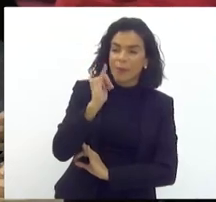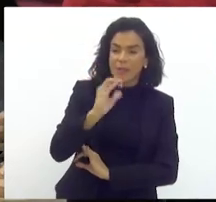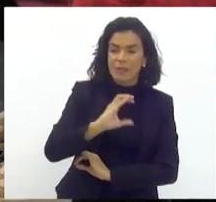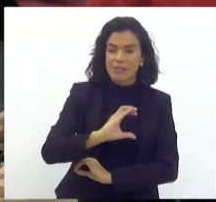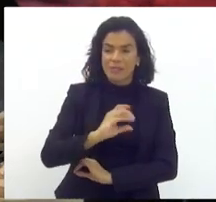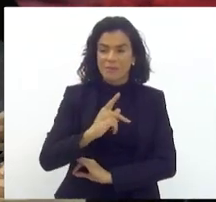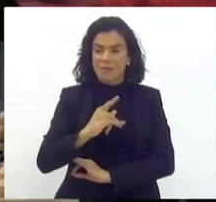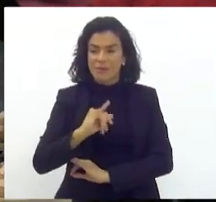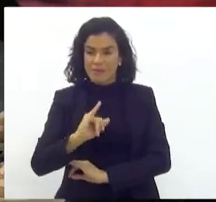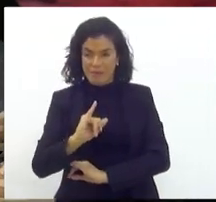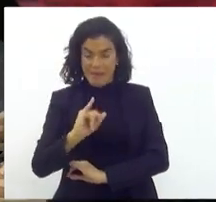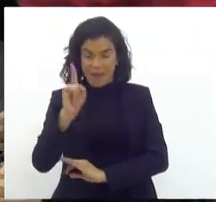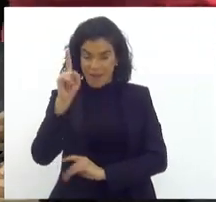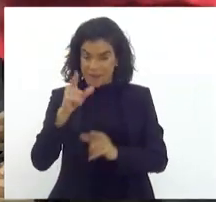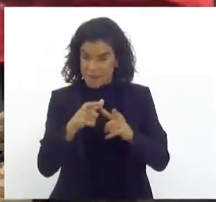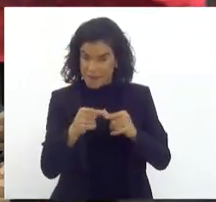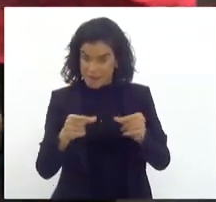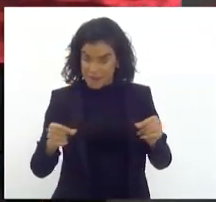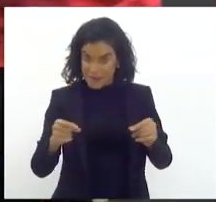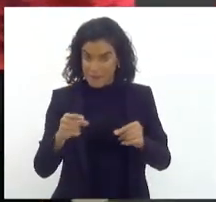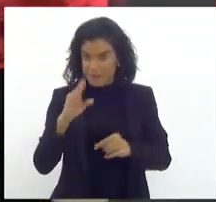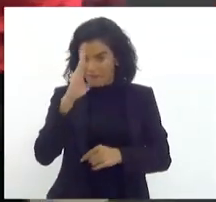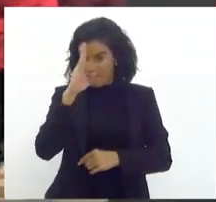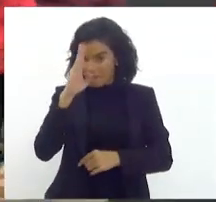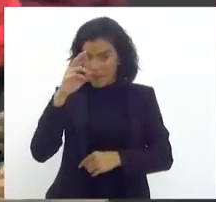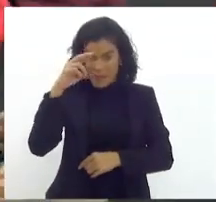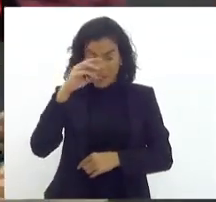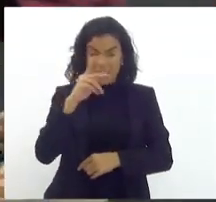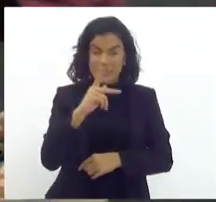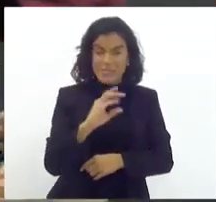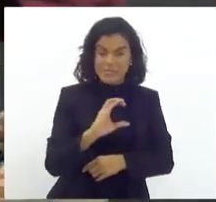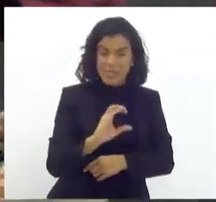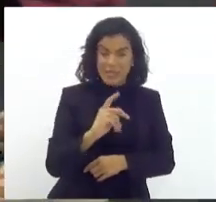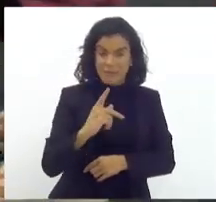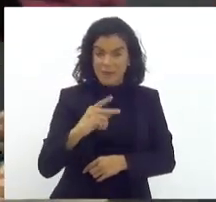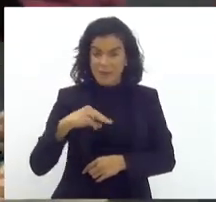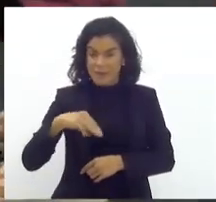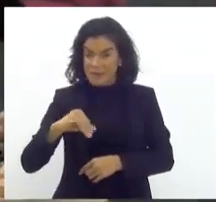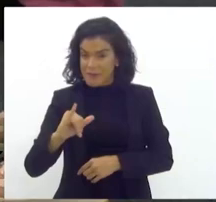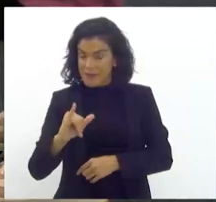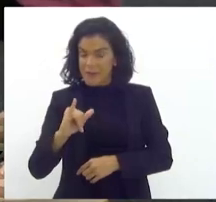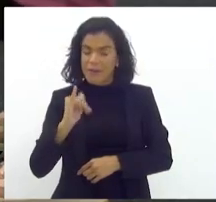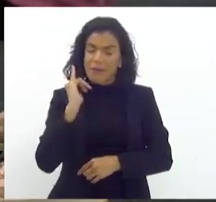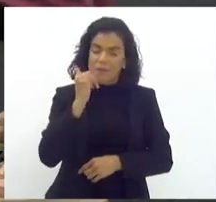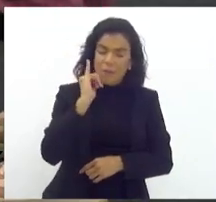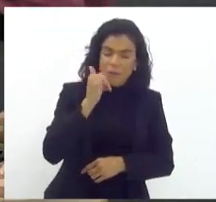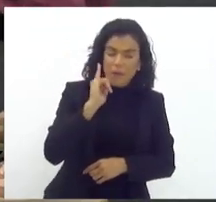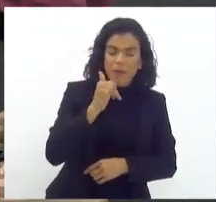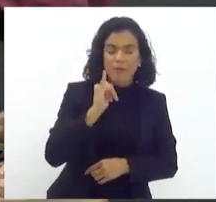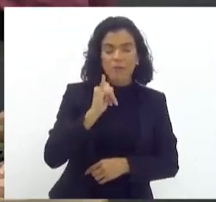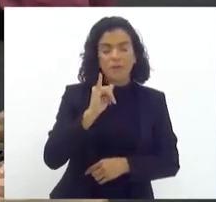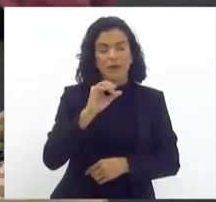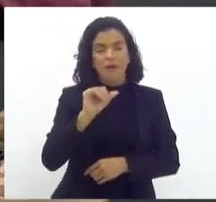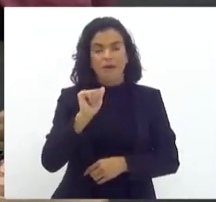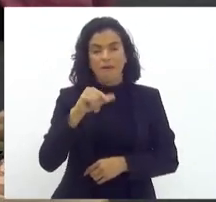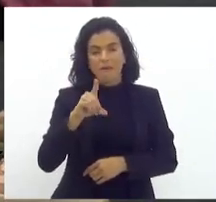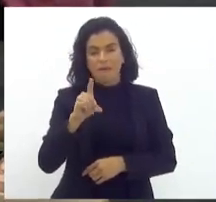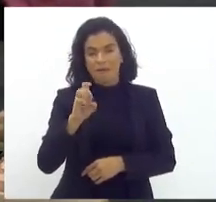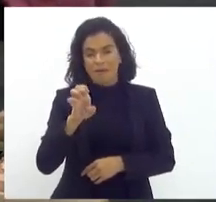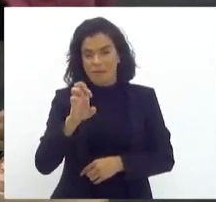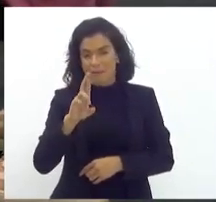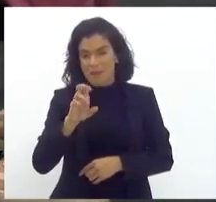lá de Brasília né Principalmente a CPM é o depoimento do Anderson Torres etc